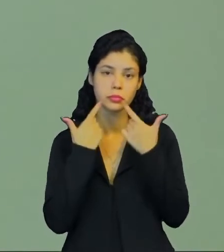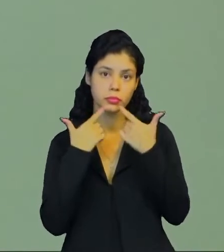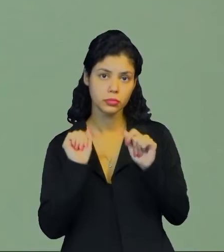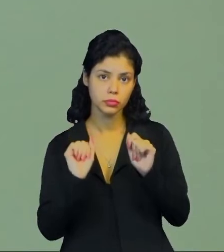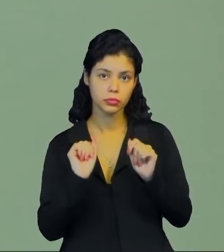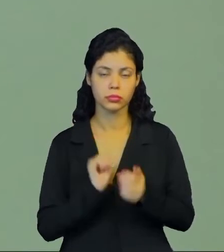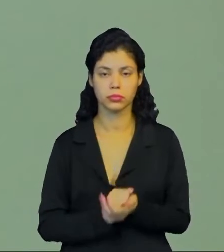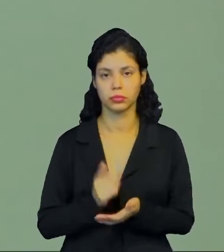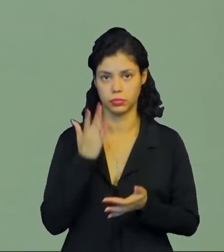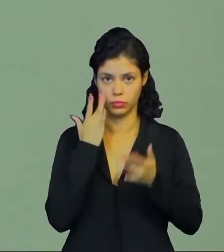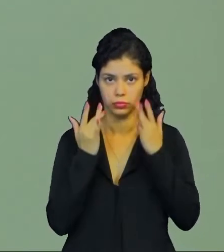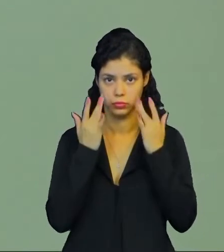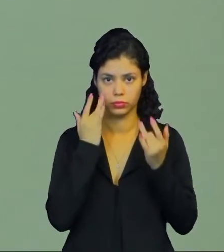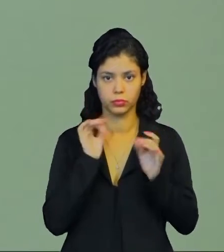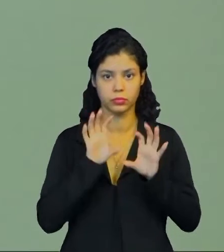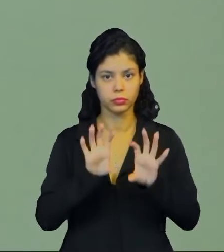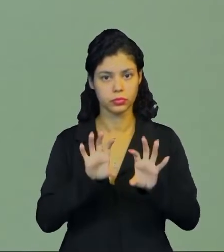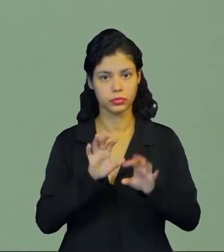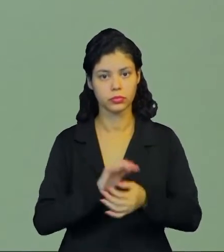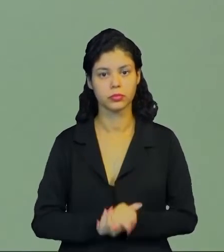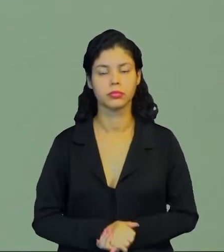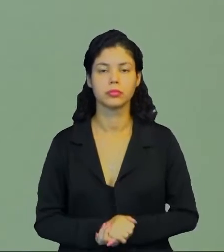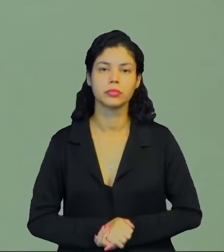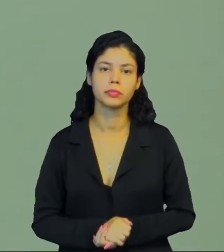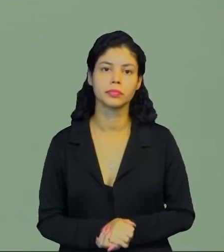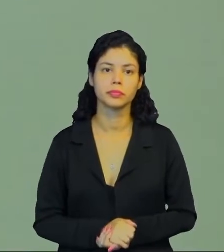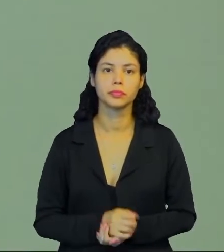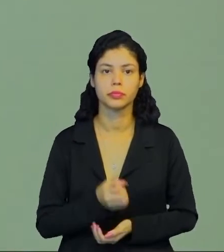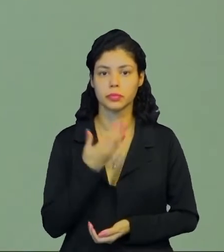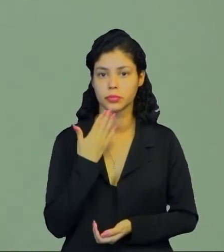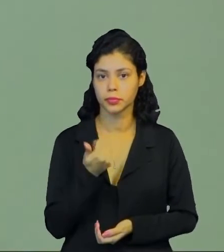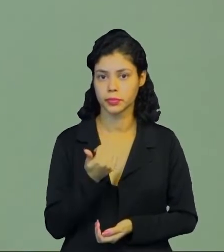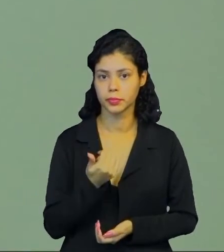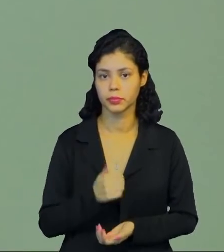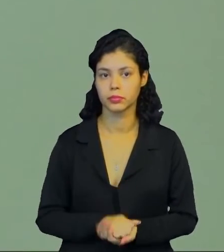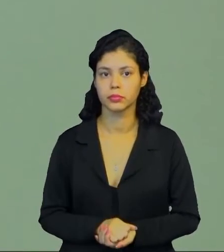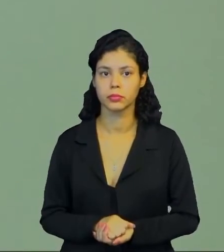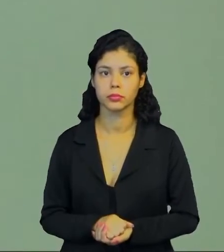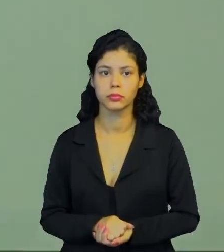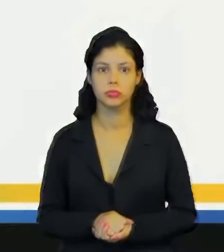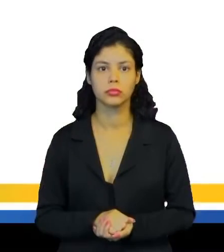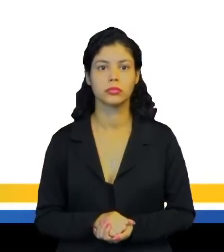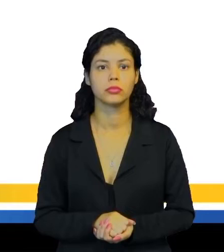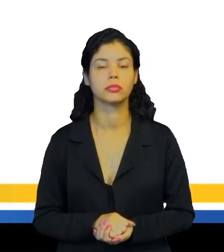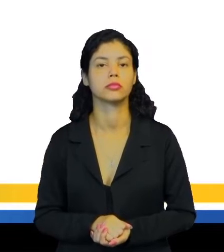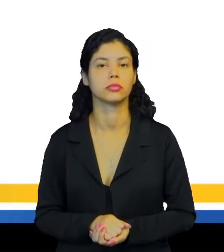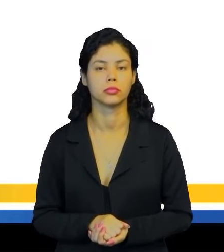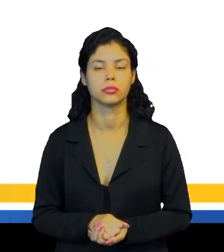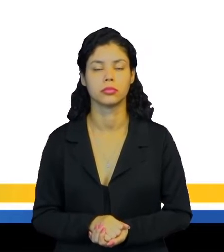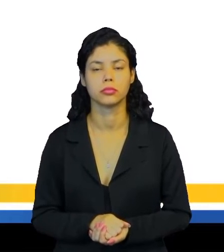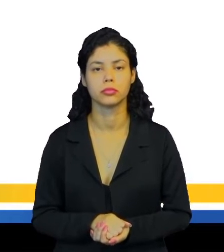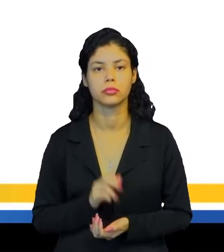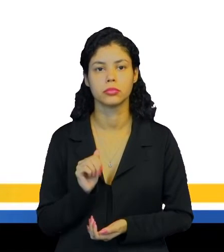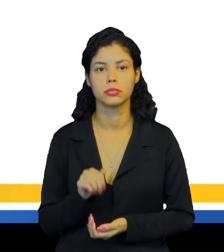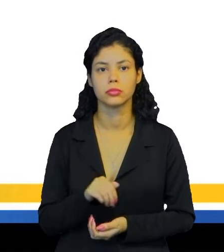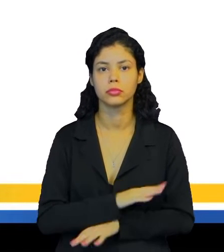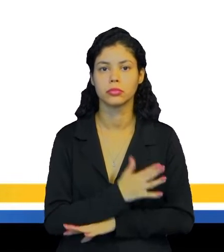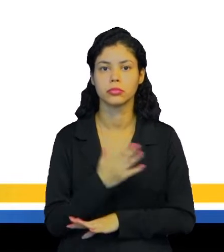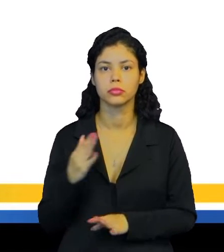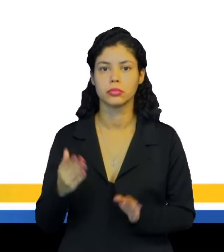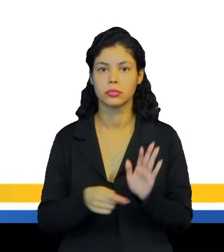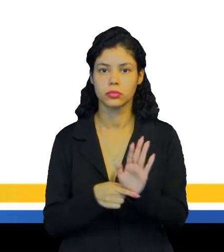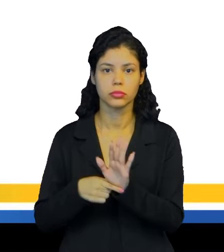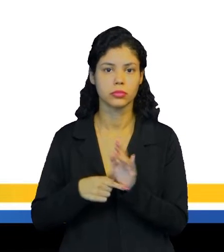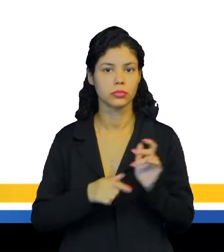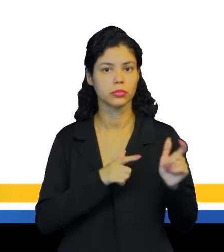linguagem de teatro, digamos assim. Tranquilo? O naturalismo realista propõe um